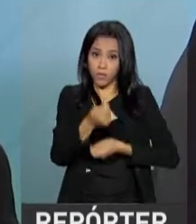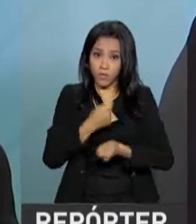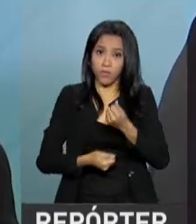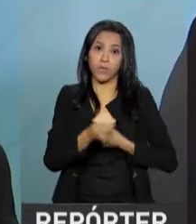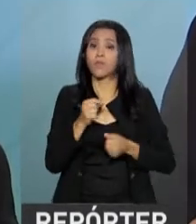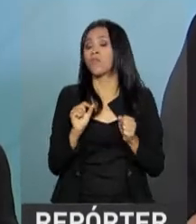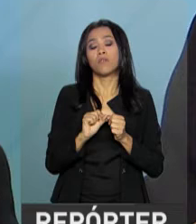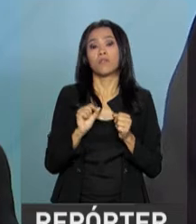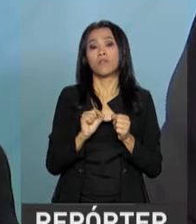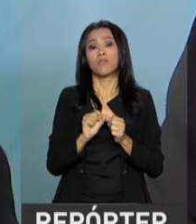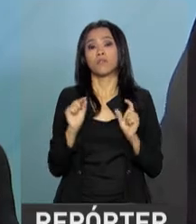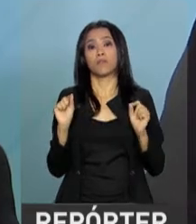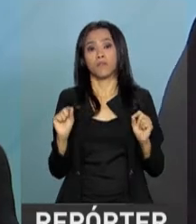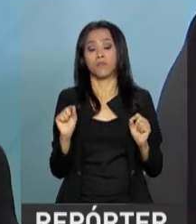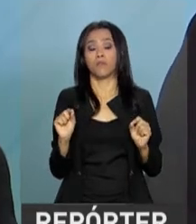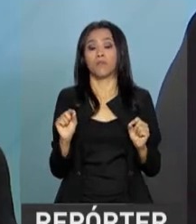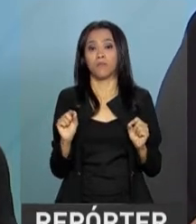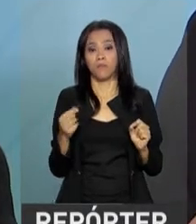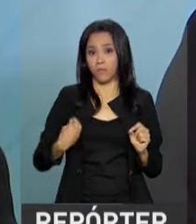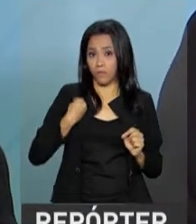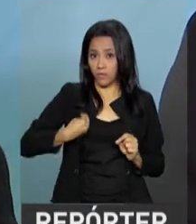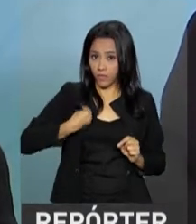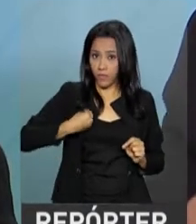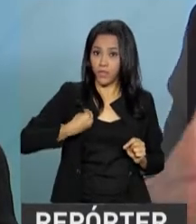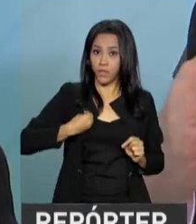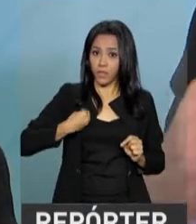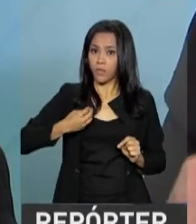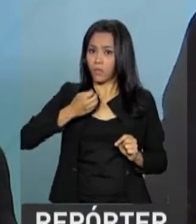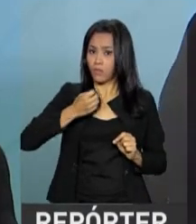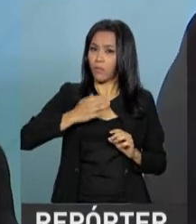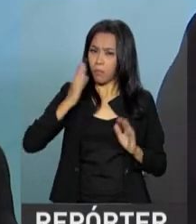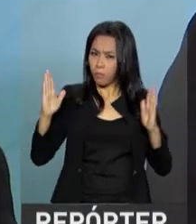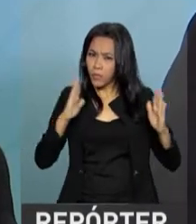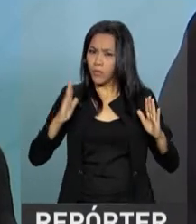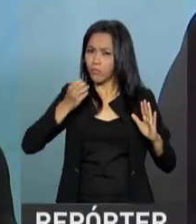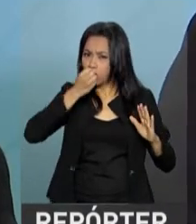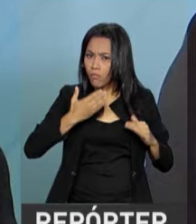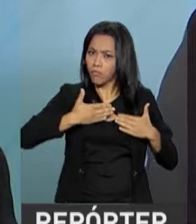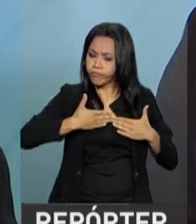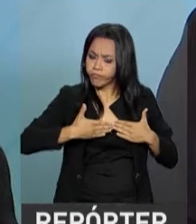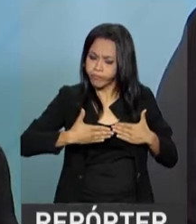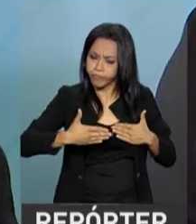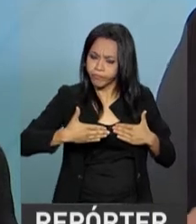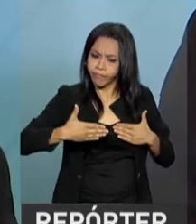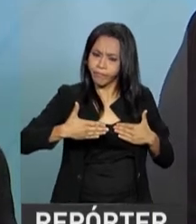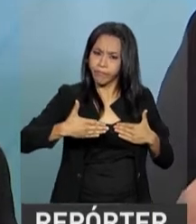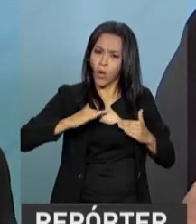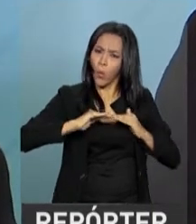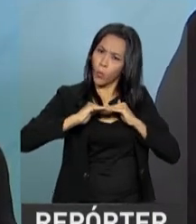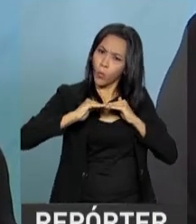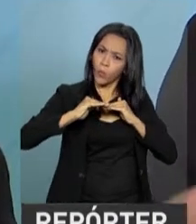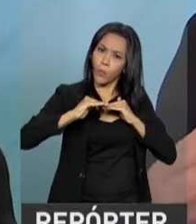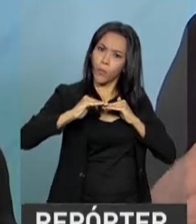agora é vivendo um ciclo mais longo de crescimento devido ao fato de que